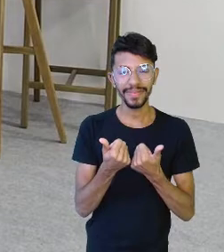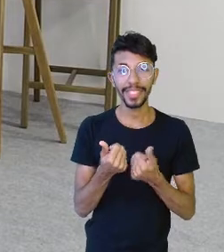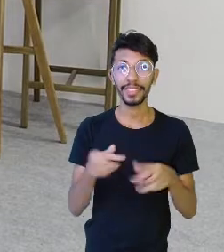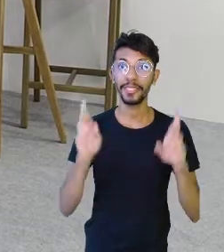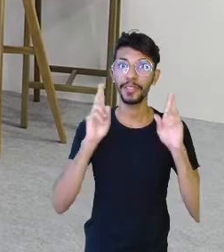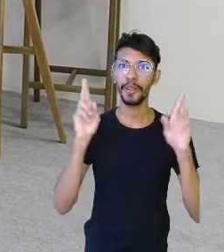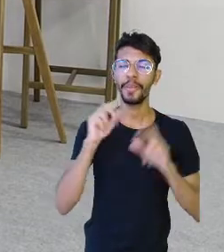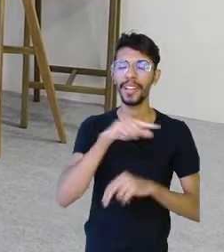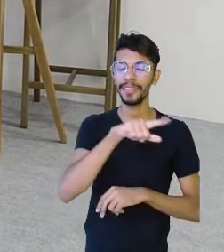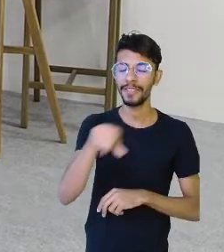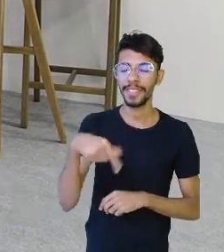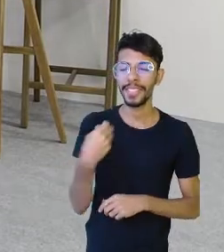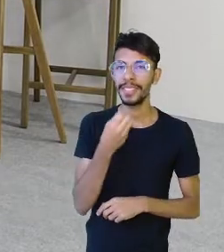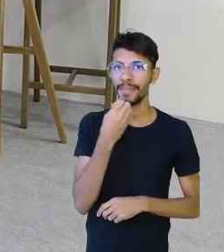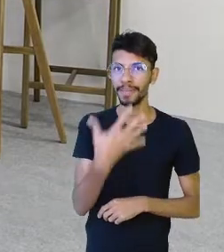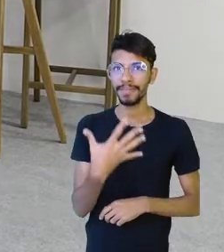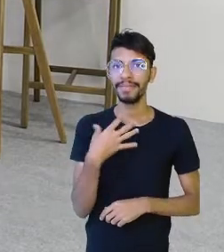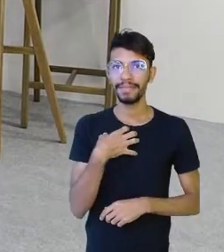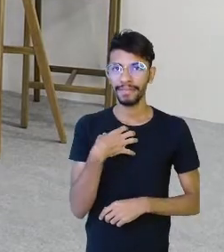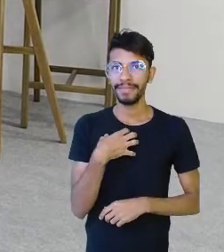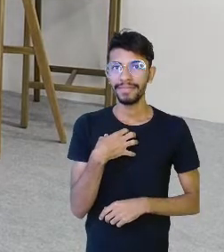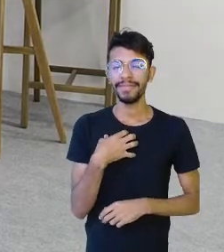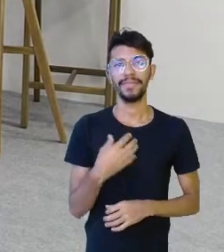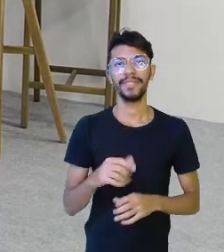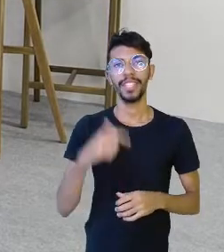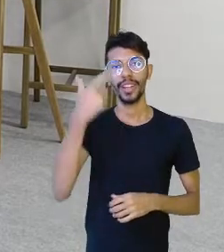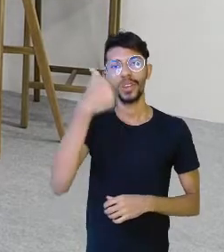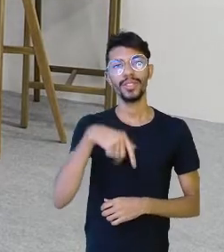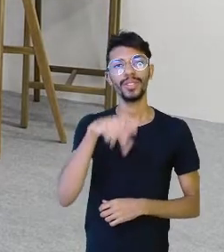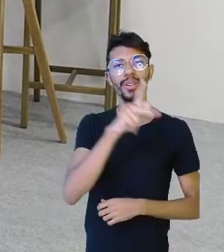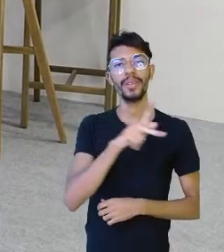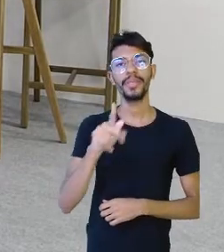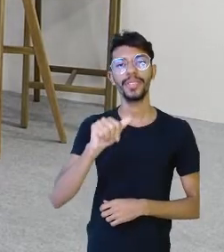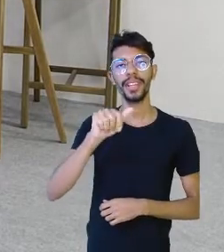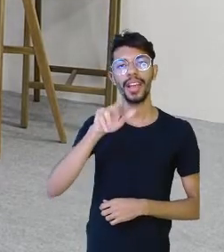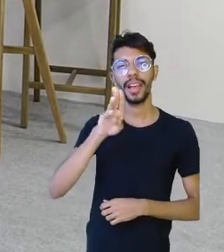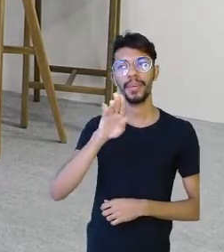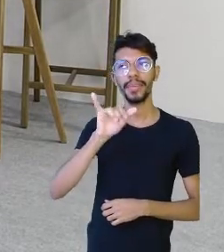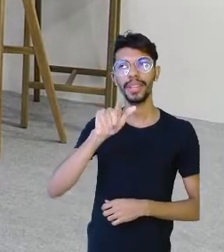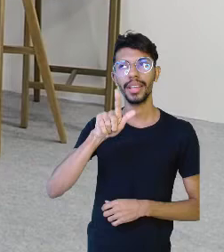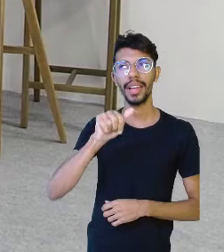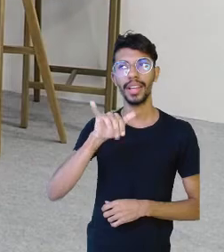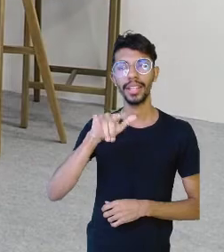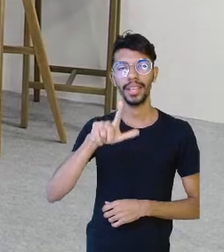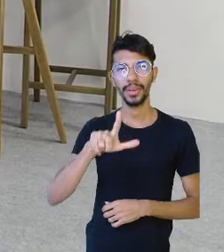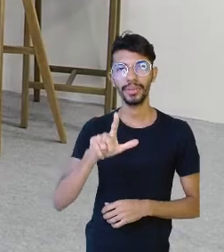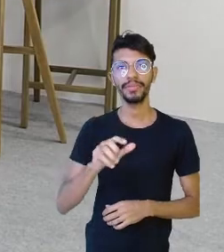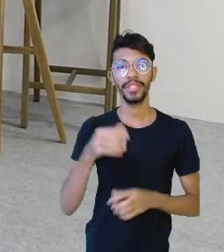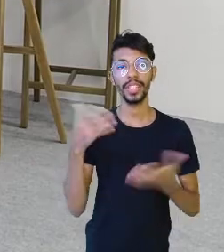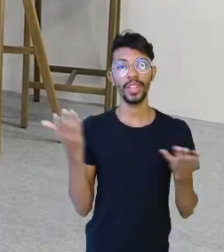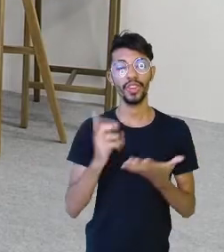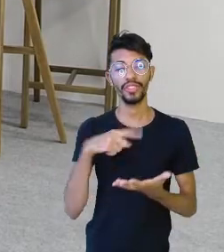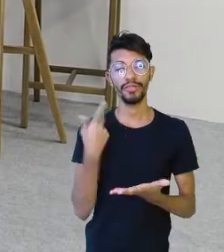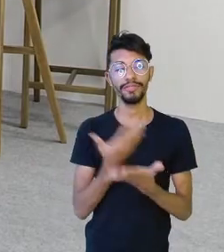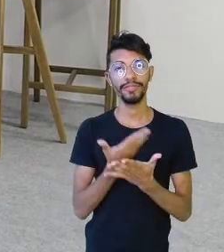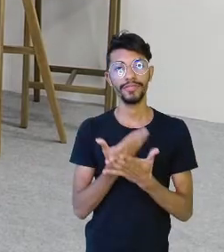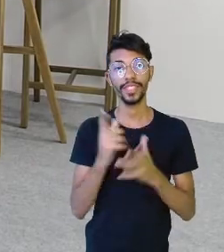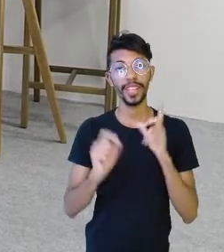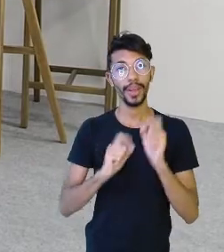todos estejam muito bem. Eu sou a professora Abigail Viana e hoje vamos trabalhar com língua portuguesa para os 5º